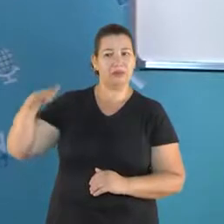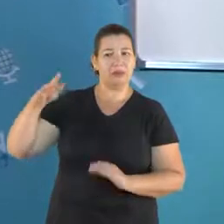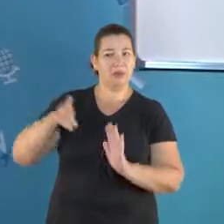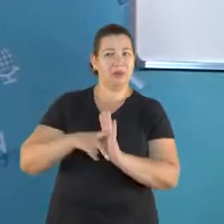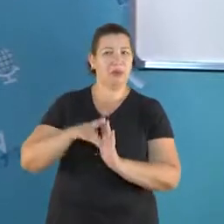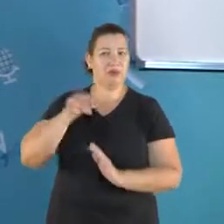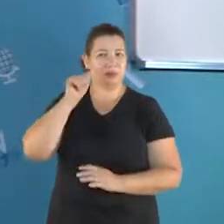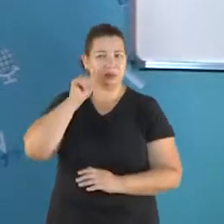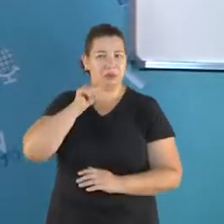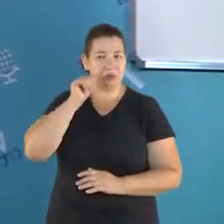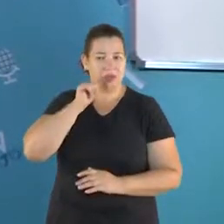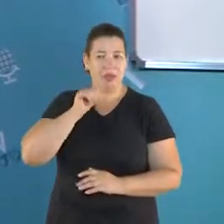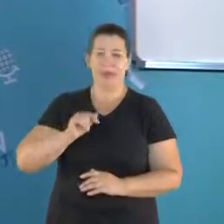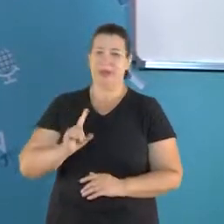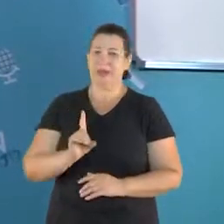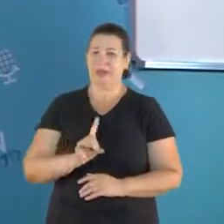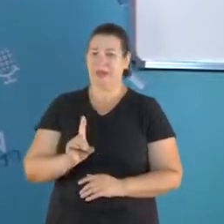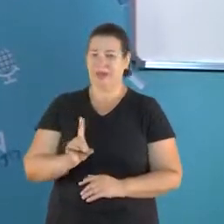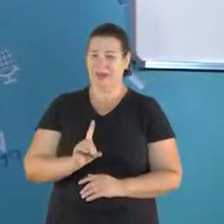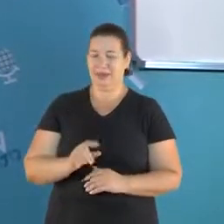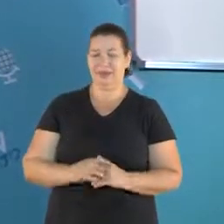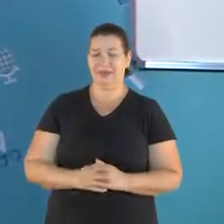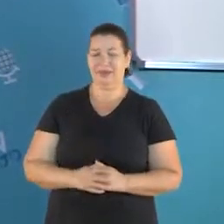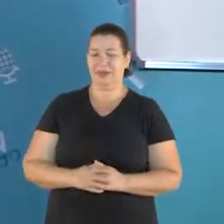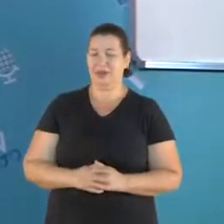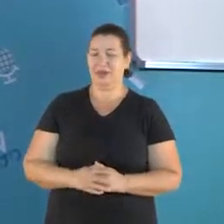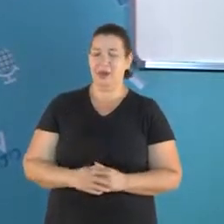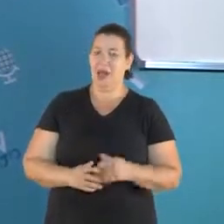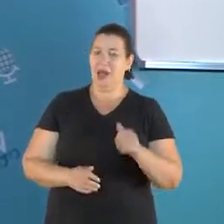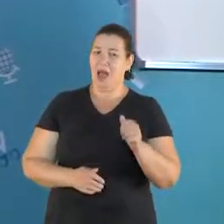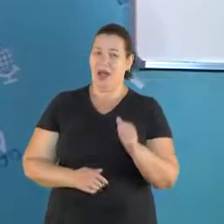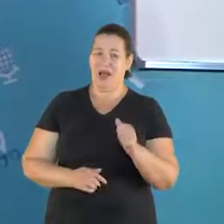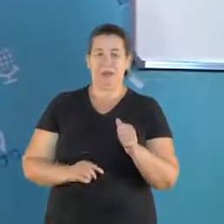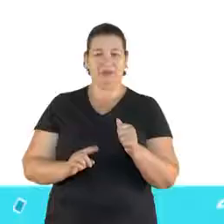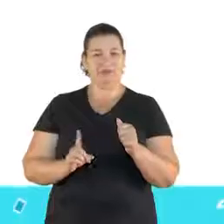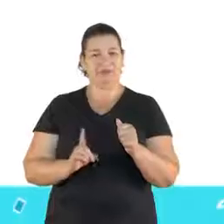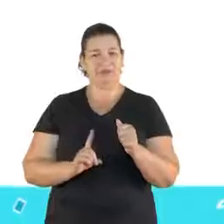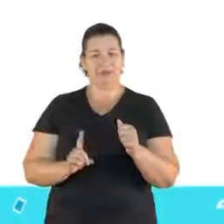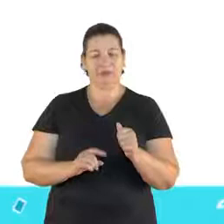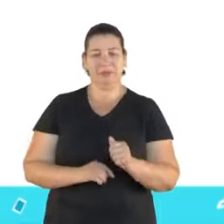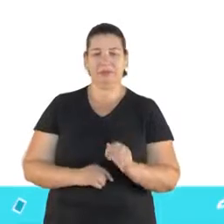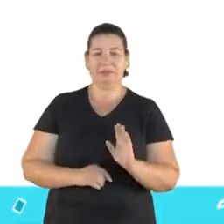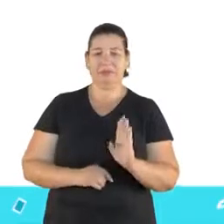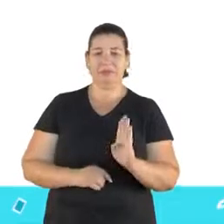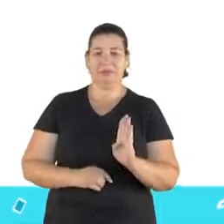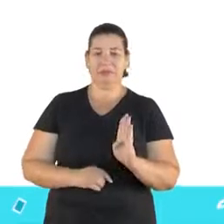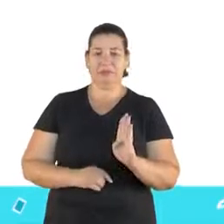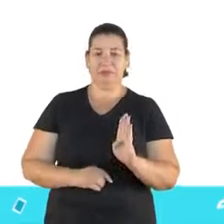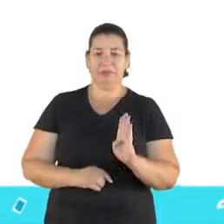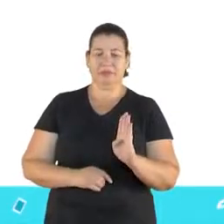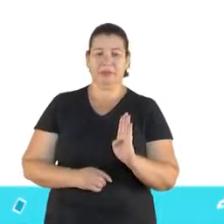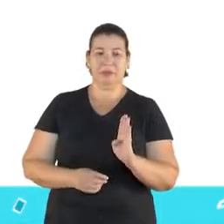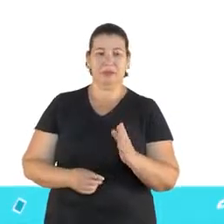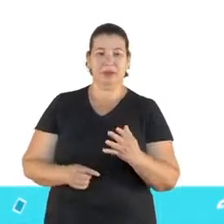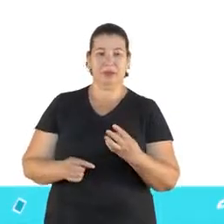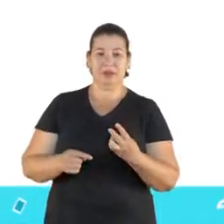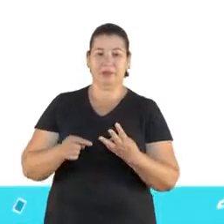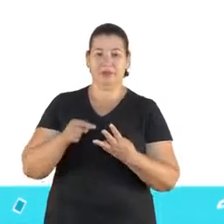sexual feminino? A gente sabe que não. Então, não pode ser a alternativa A. Alternativa B,